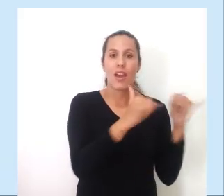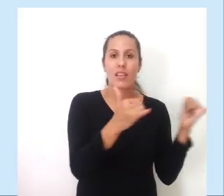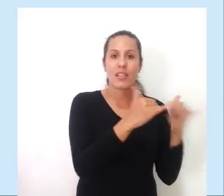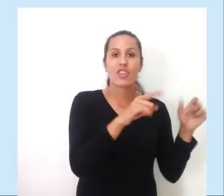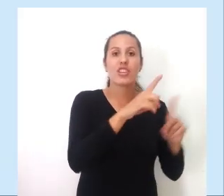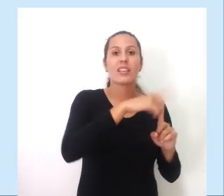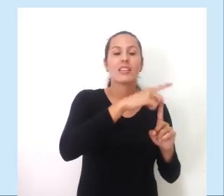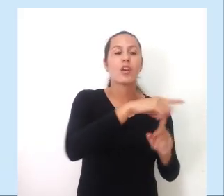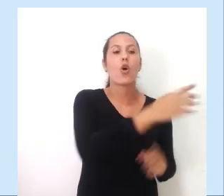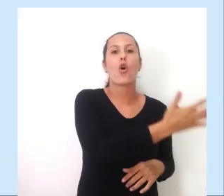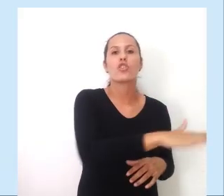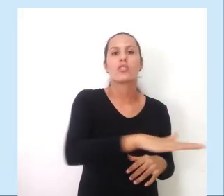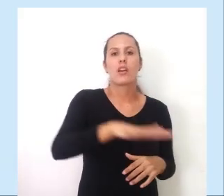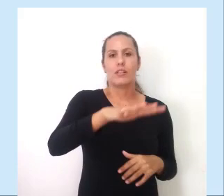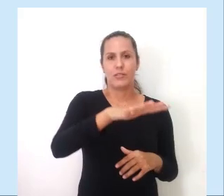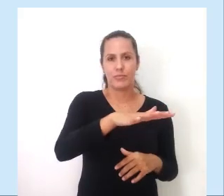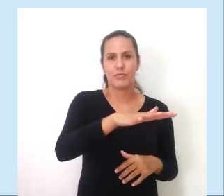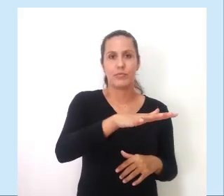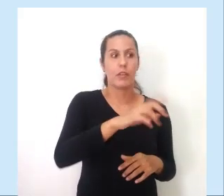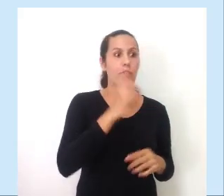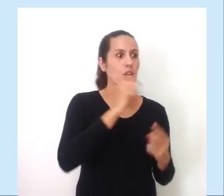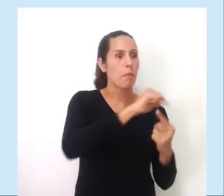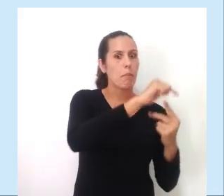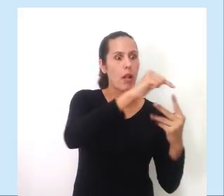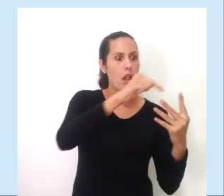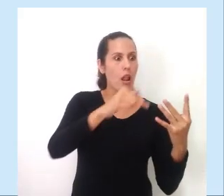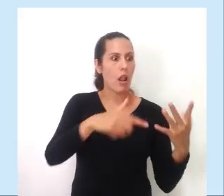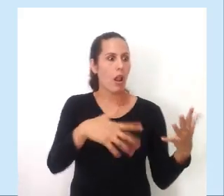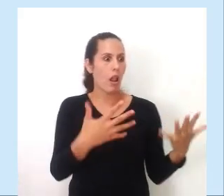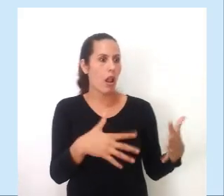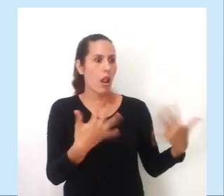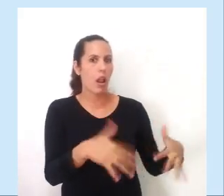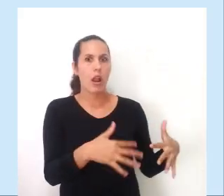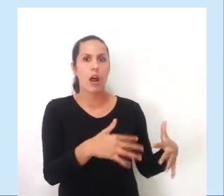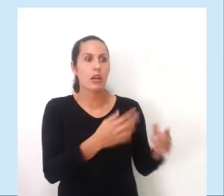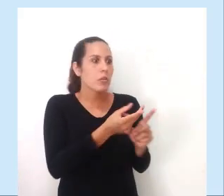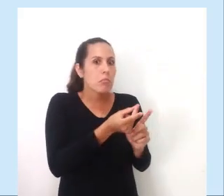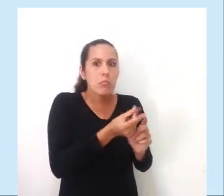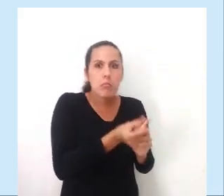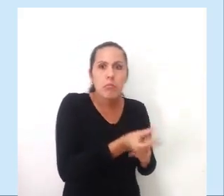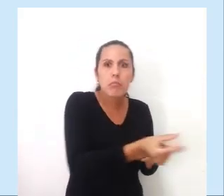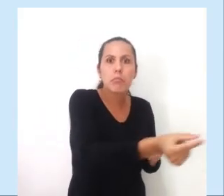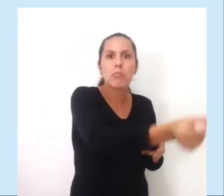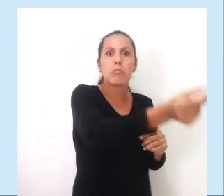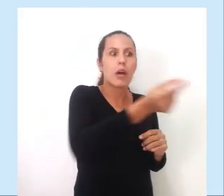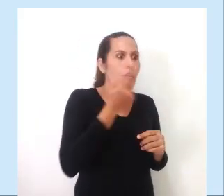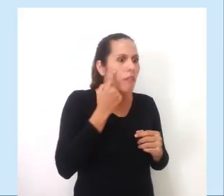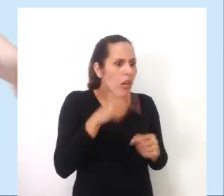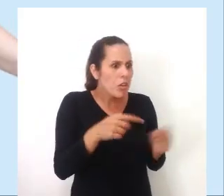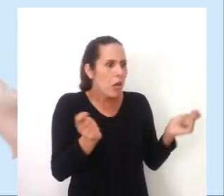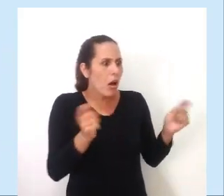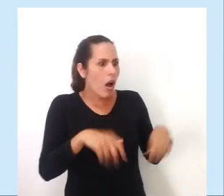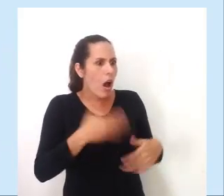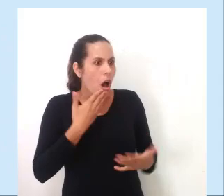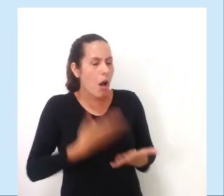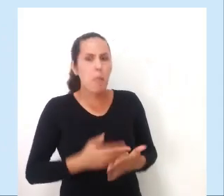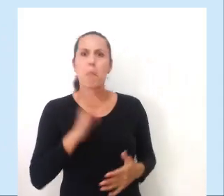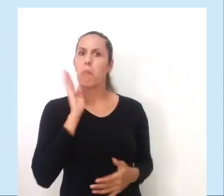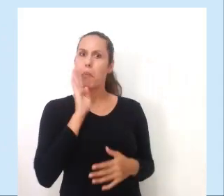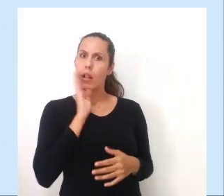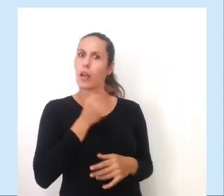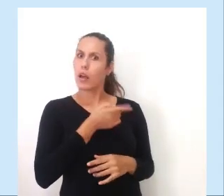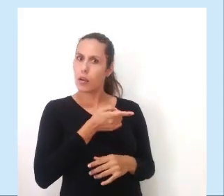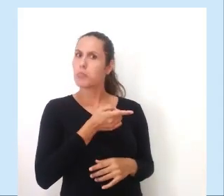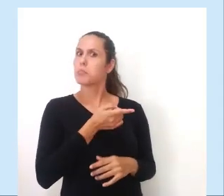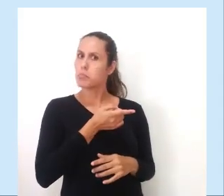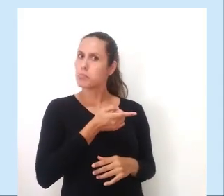só quantas possibilidades de energia ilimitada. Veja que legal.